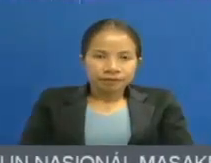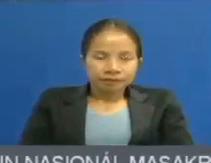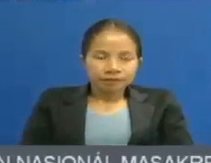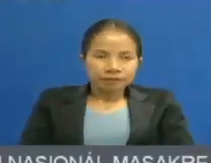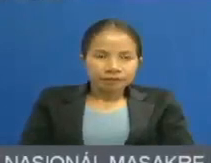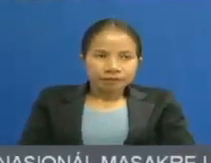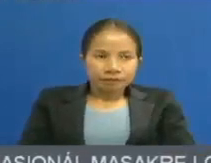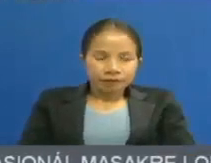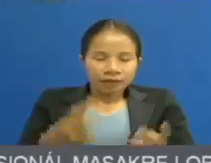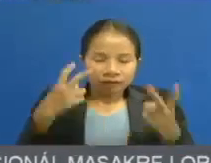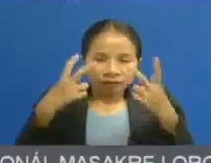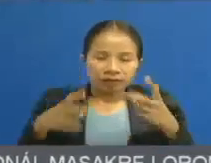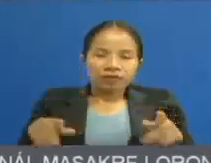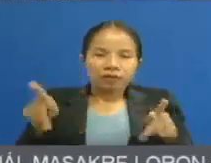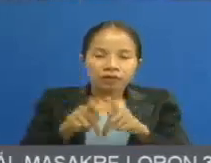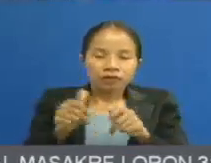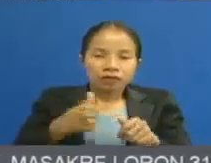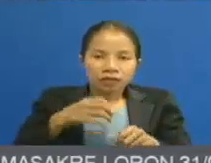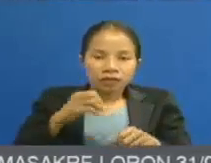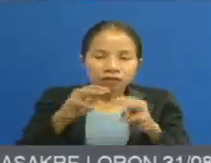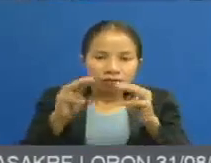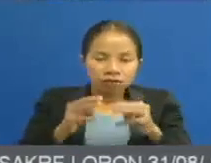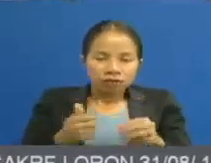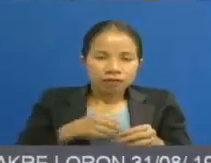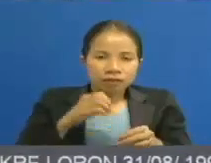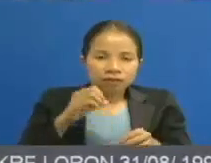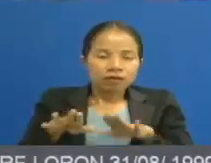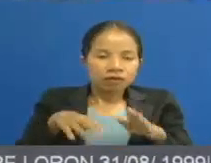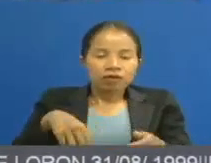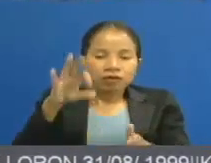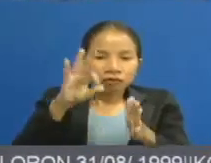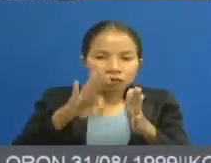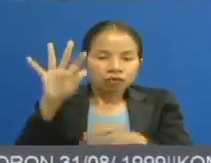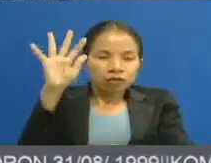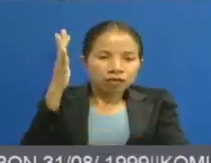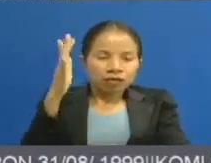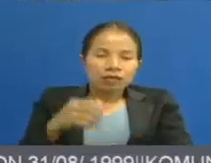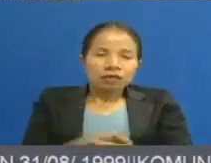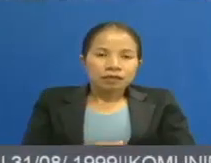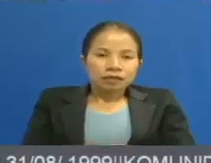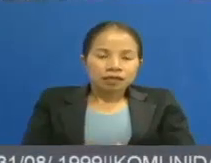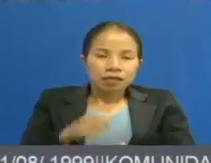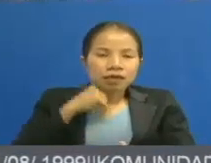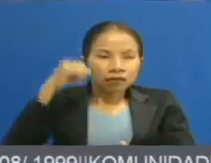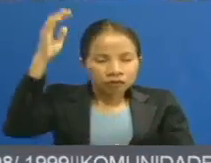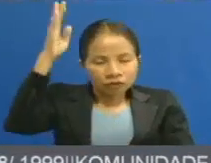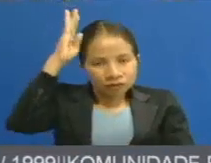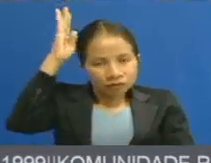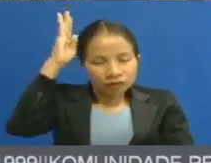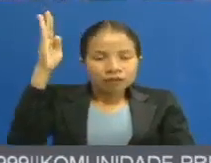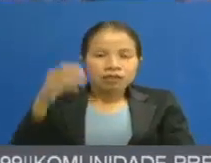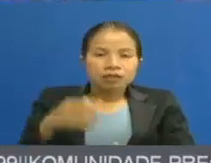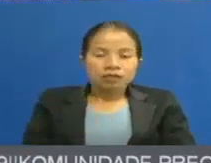Halau Vigita ia posto Ainaro, município Ainaro, halau reflorestação Hori Cuda e Horis, Hotipu Gaharu. Dom Virgílio Cardeal do Carmo da